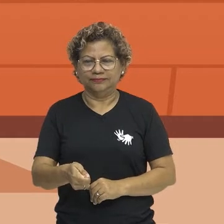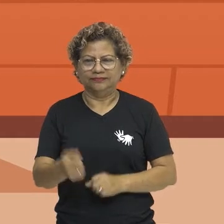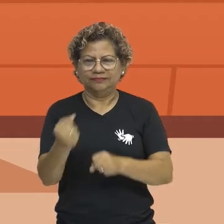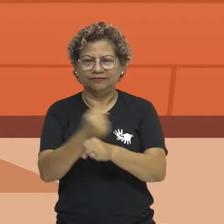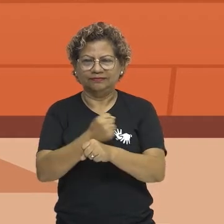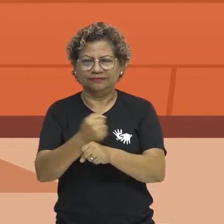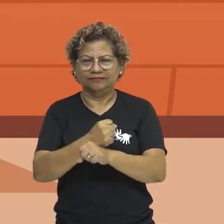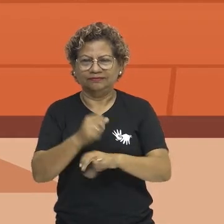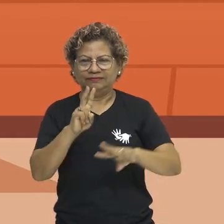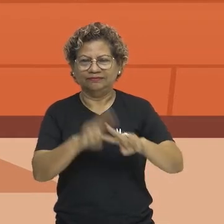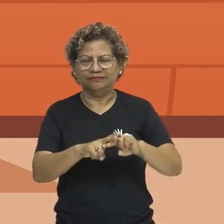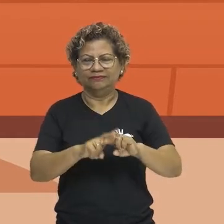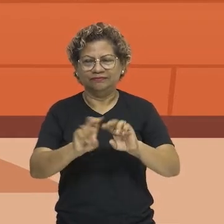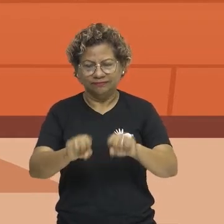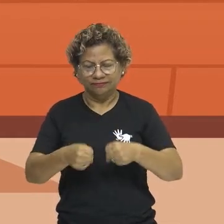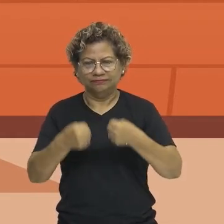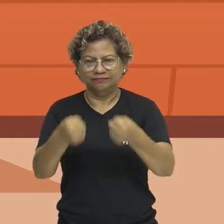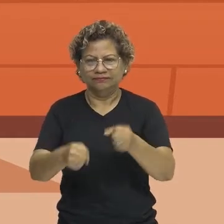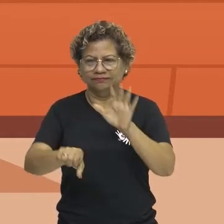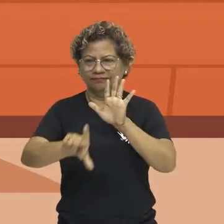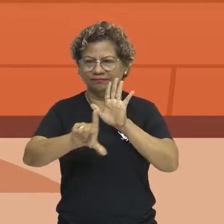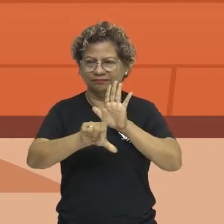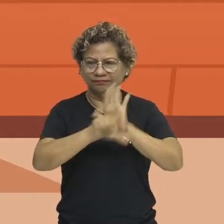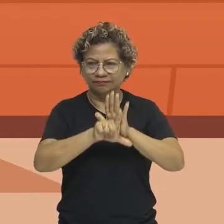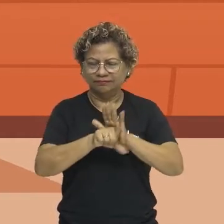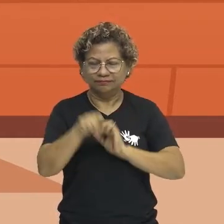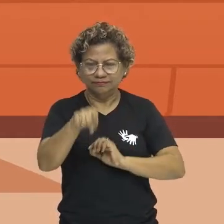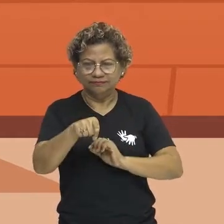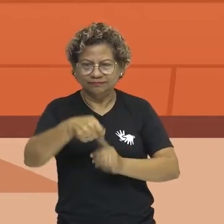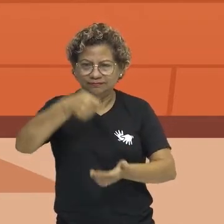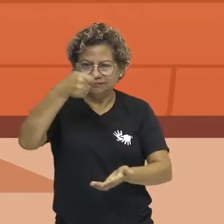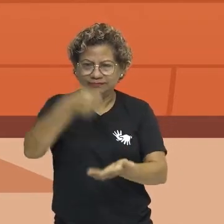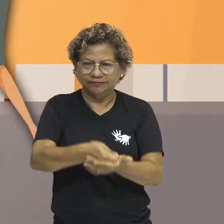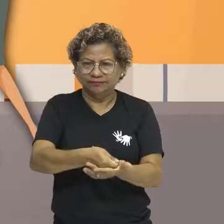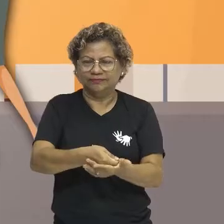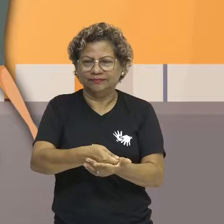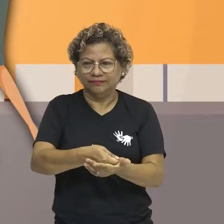É a força da lei. Você será obrigado a cumprir a pena.